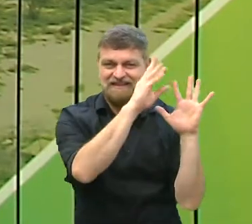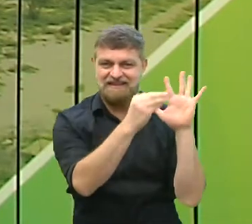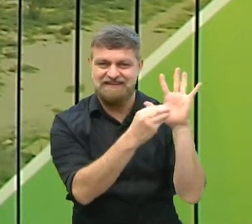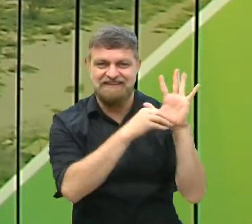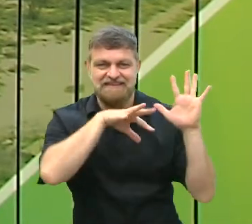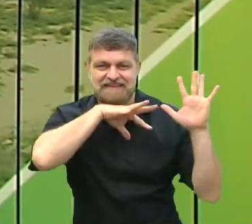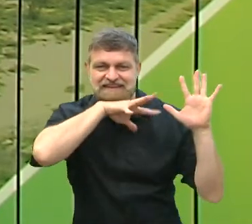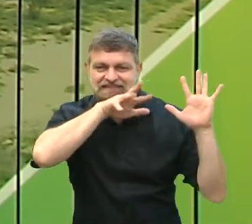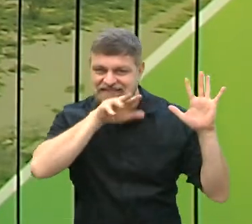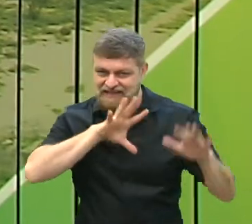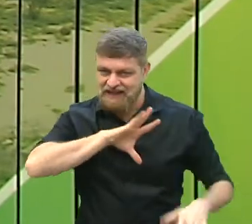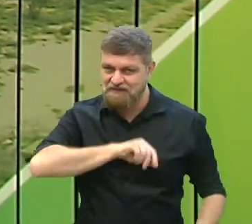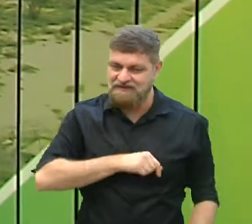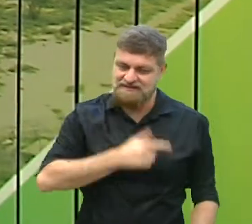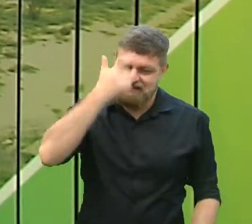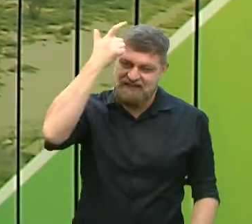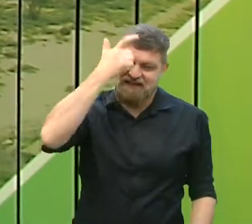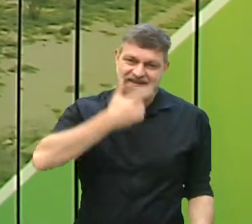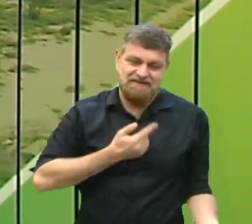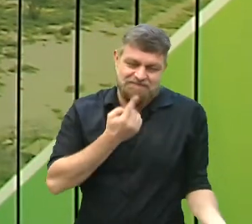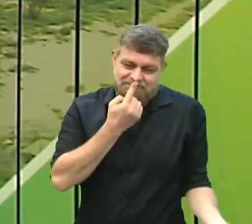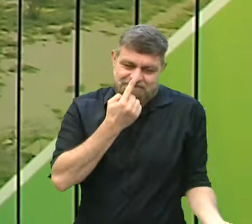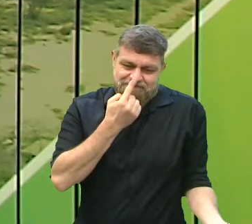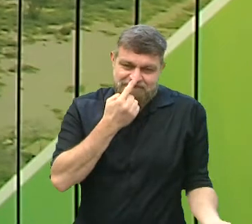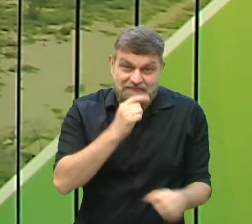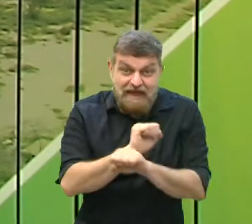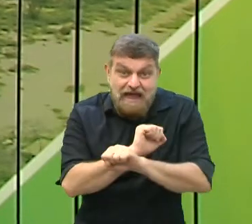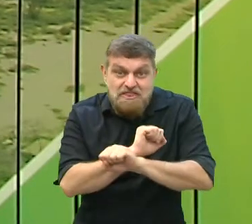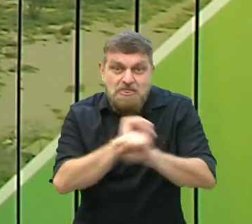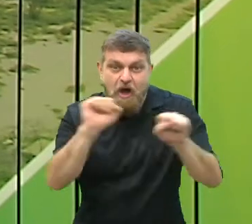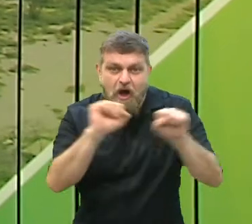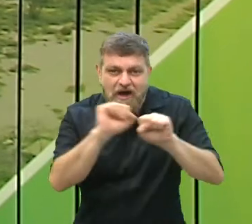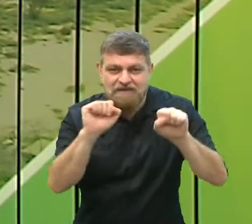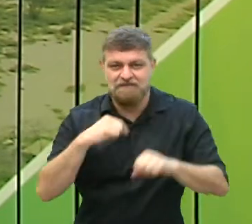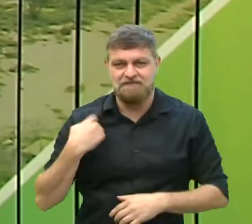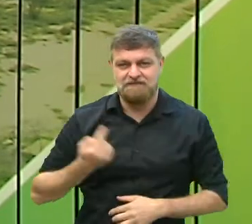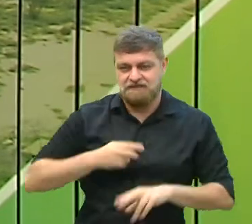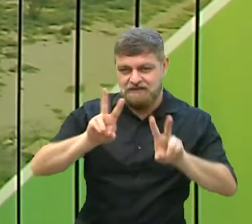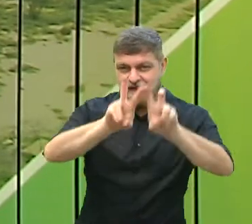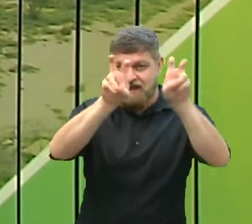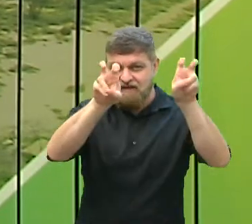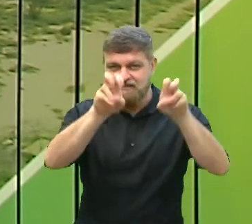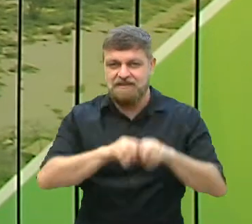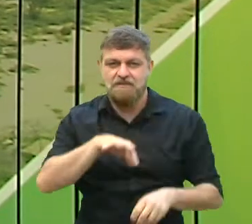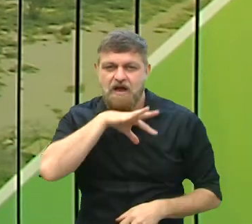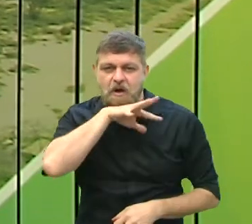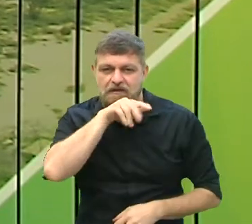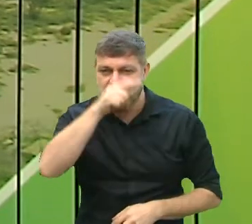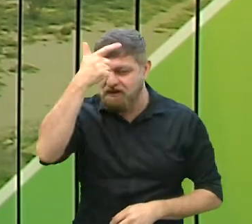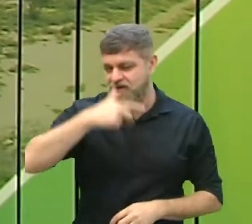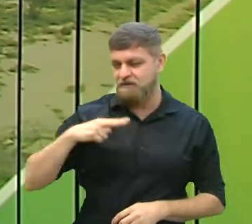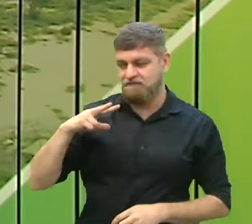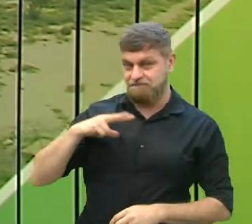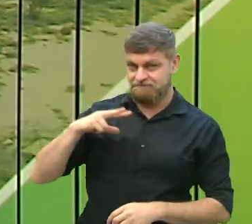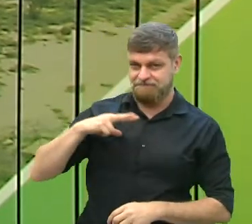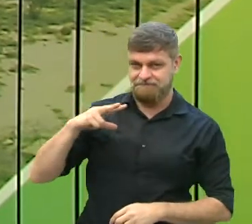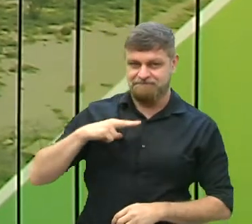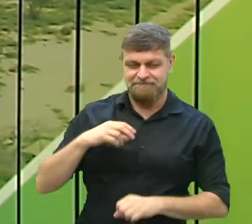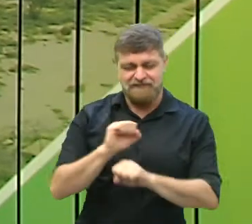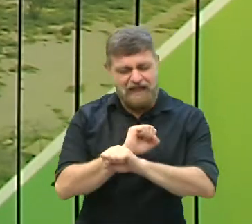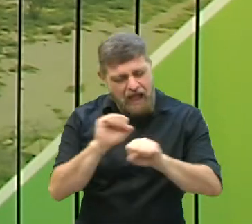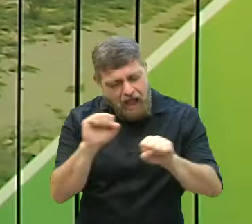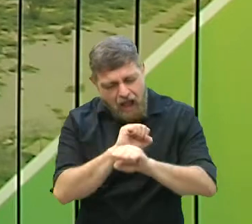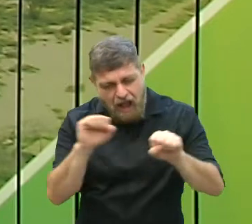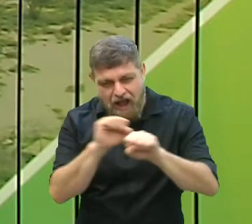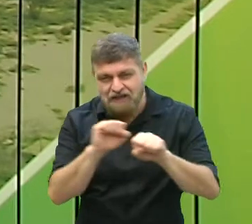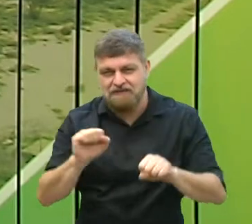e de meio ambiente em geral. Eu, por exemplo, adoro, né? Hoje o nosso tema é um bichinho que eu particularmente adoro e